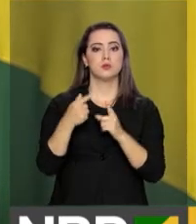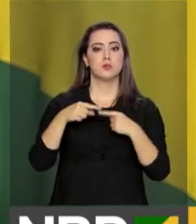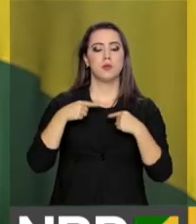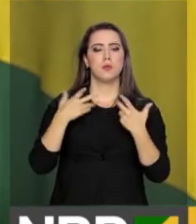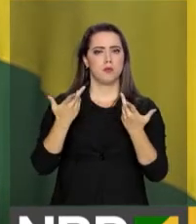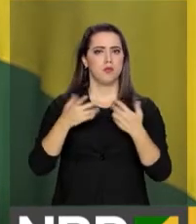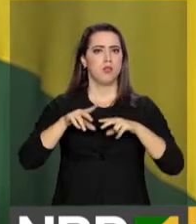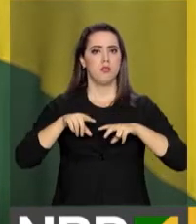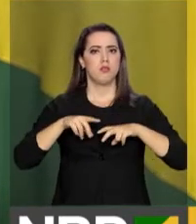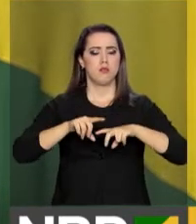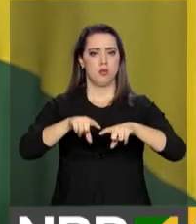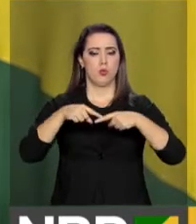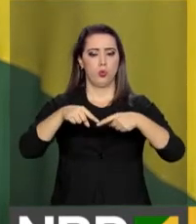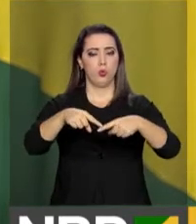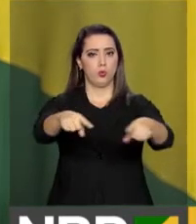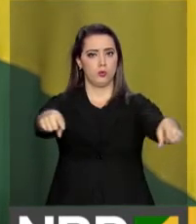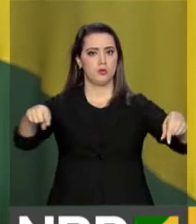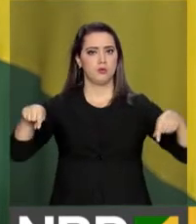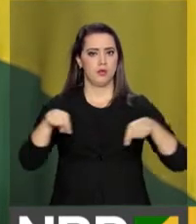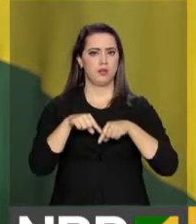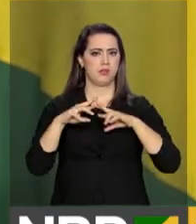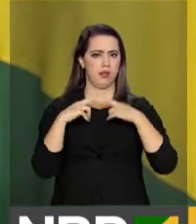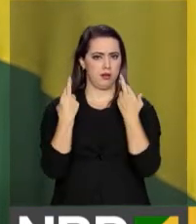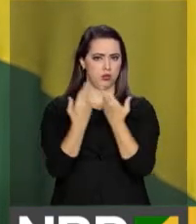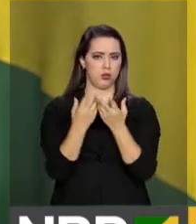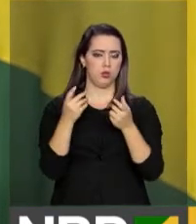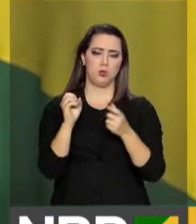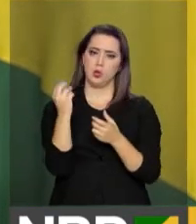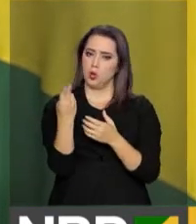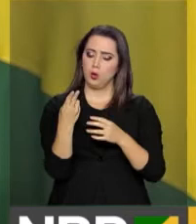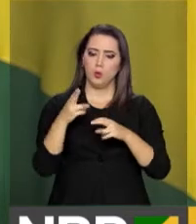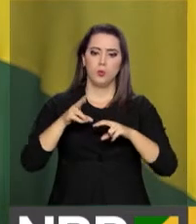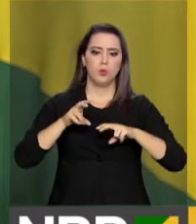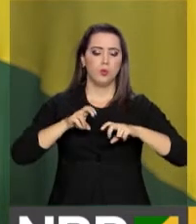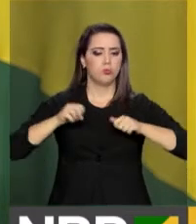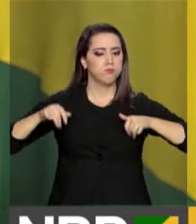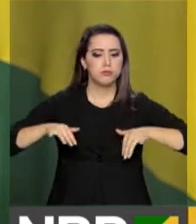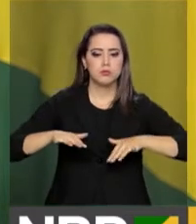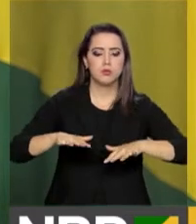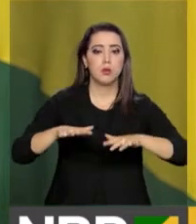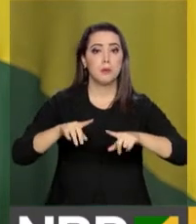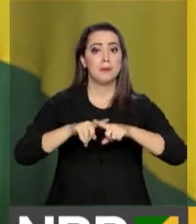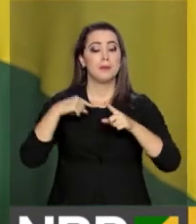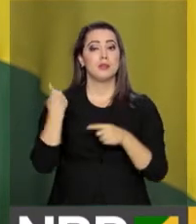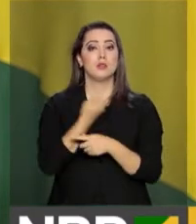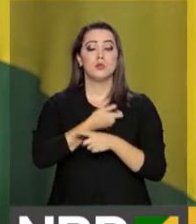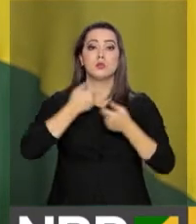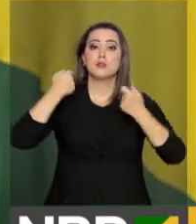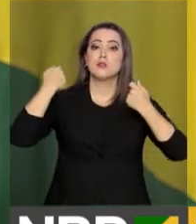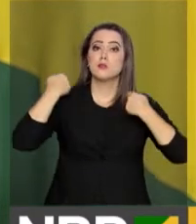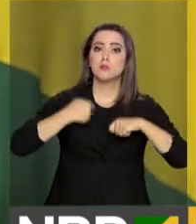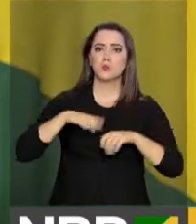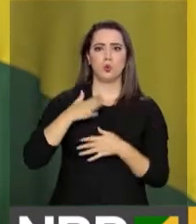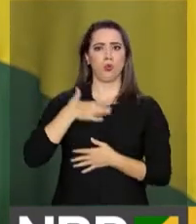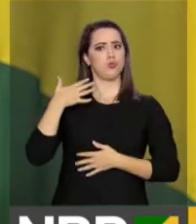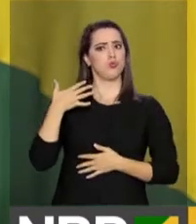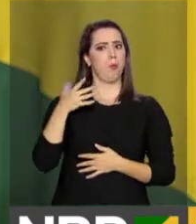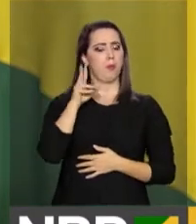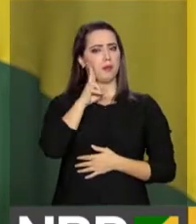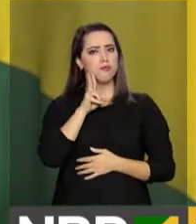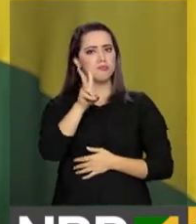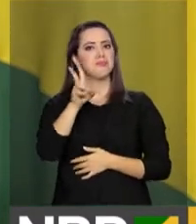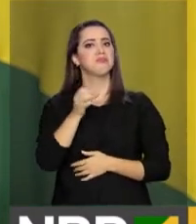reuniões ou na sala de audiências mas nós nos surpreendemos